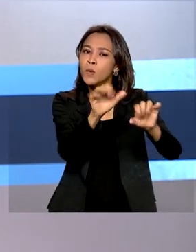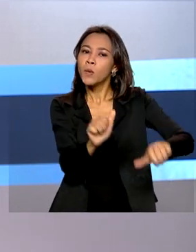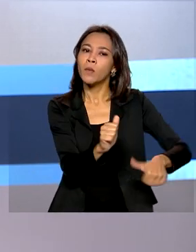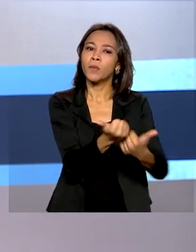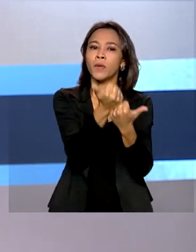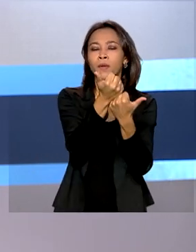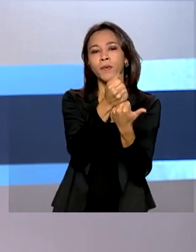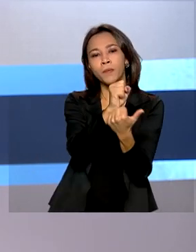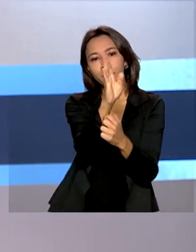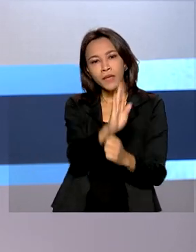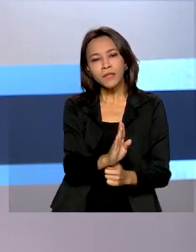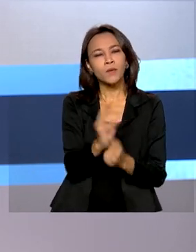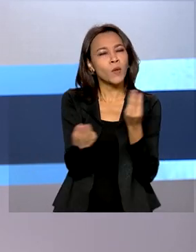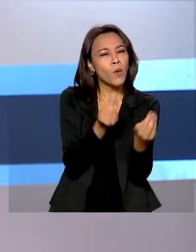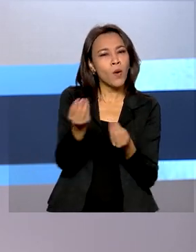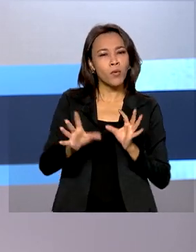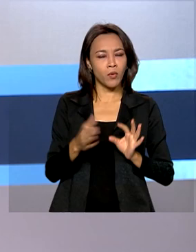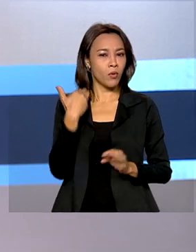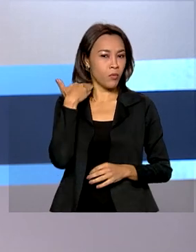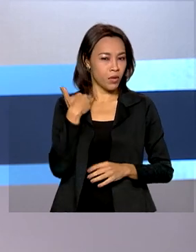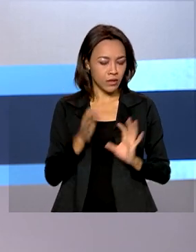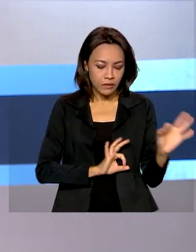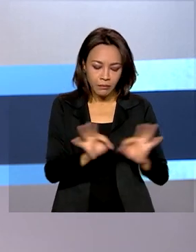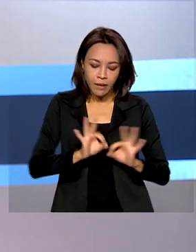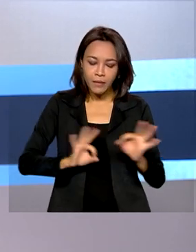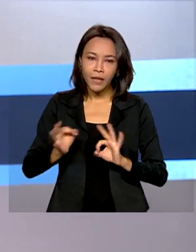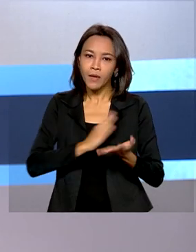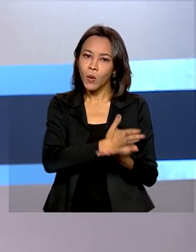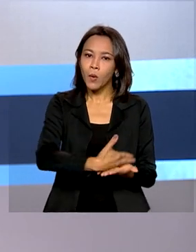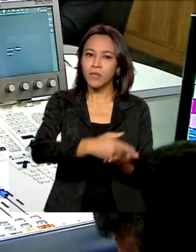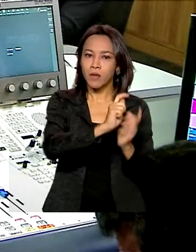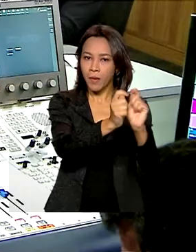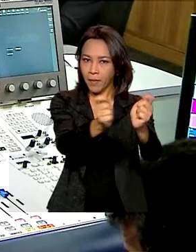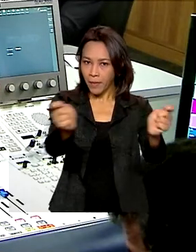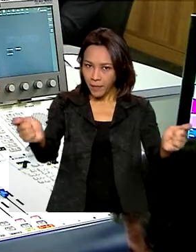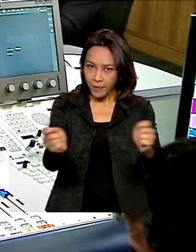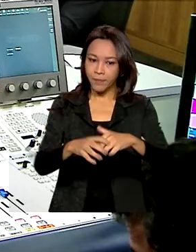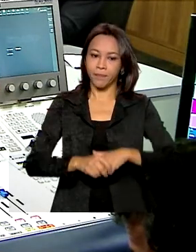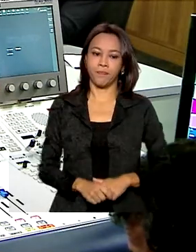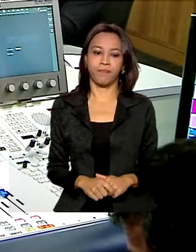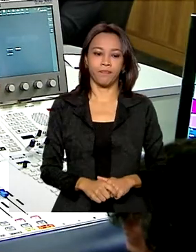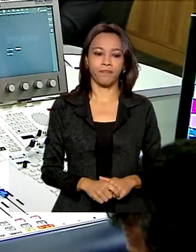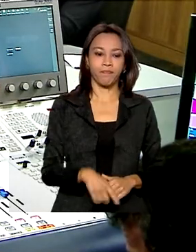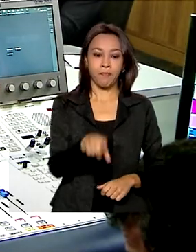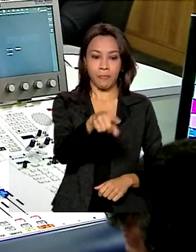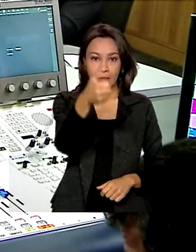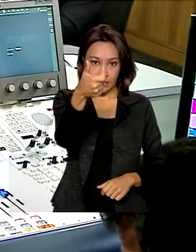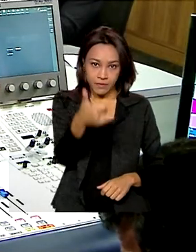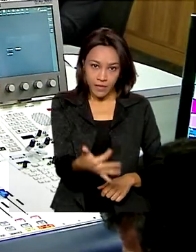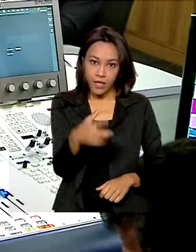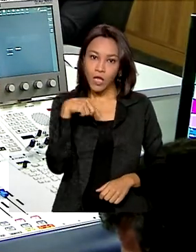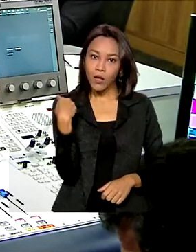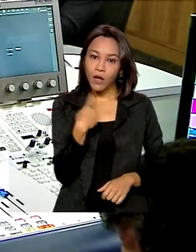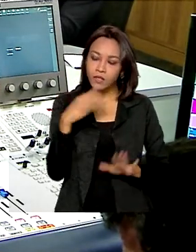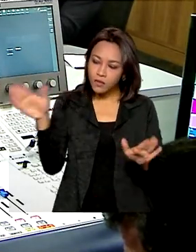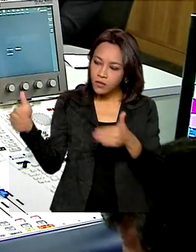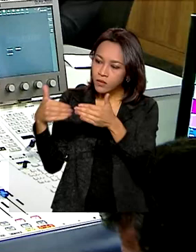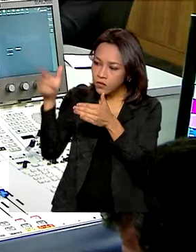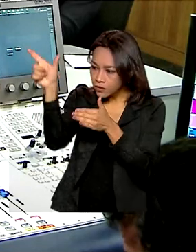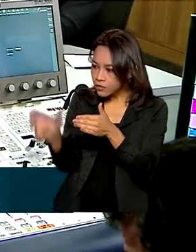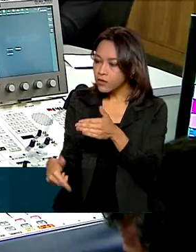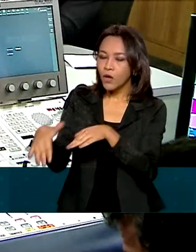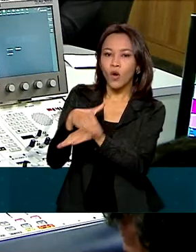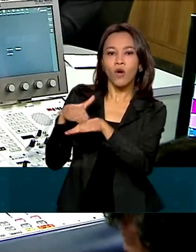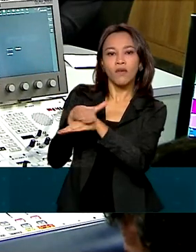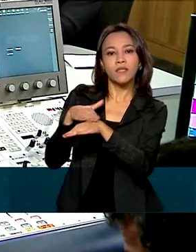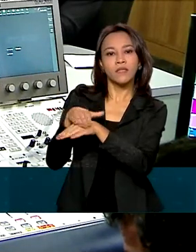banco está se preparando para começar a pagar o novo benefício. Estamos conversando com o ministro Roma, a Caixa tem